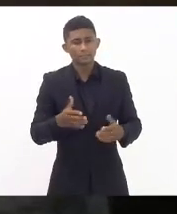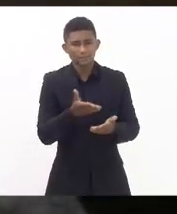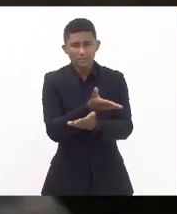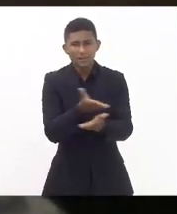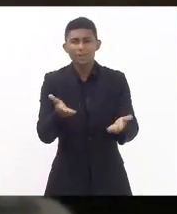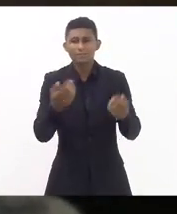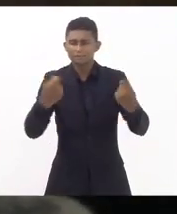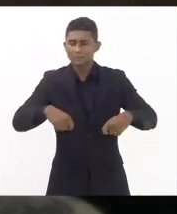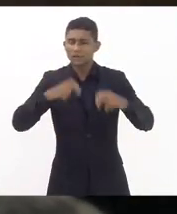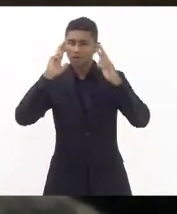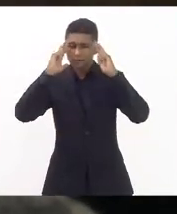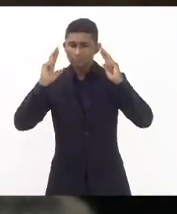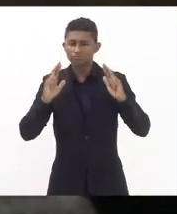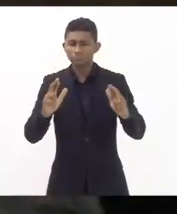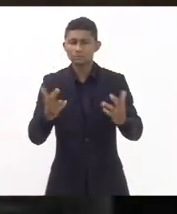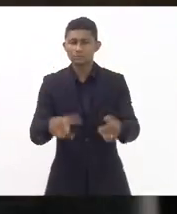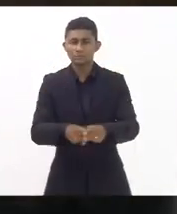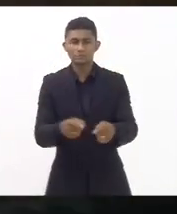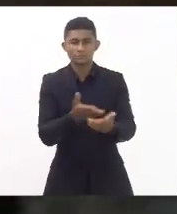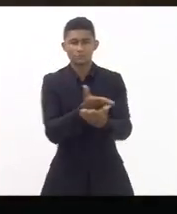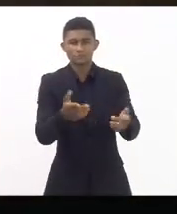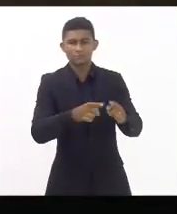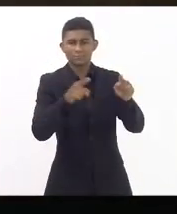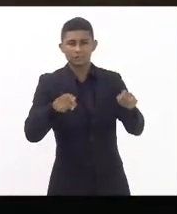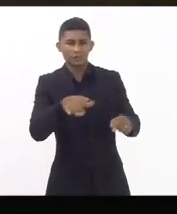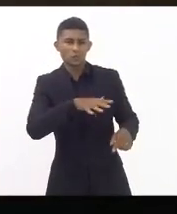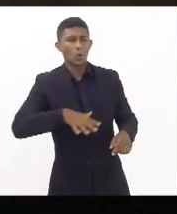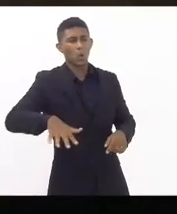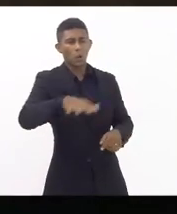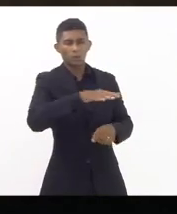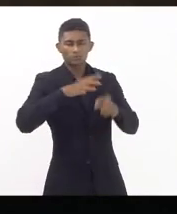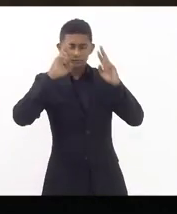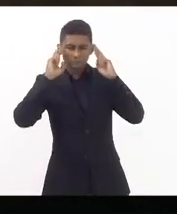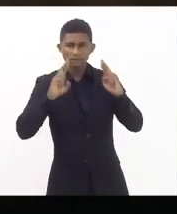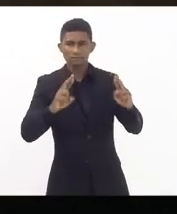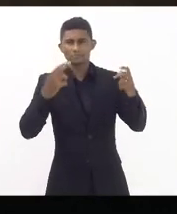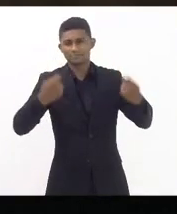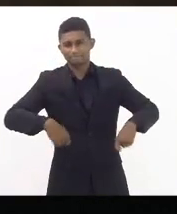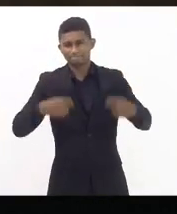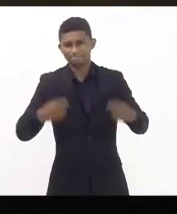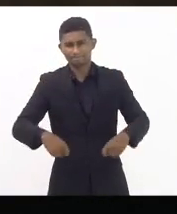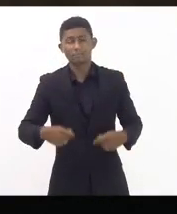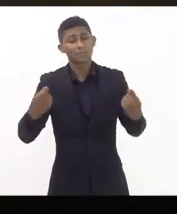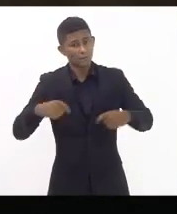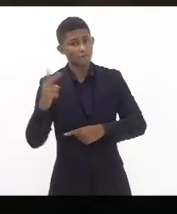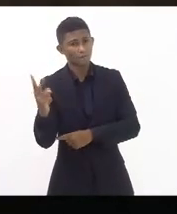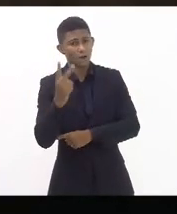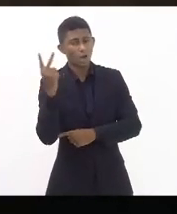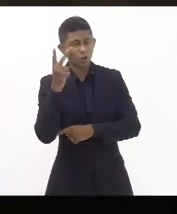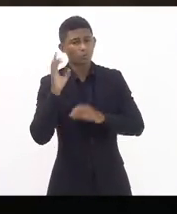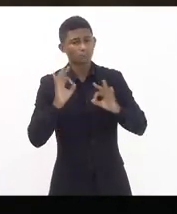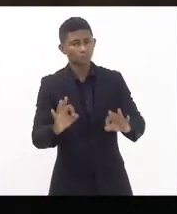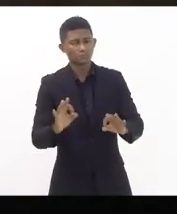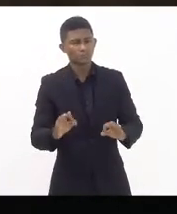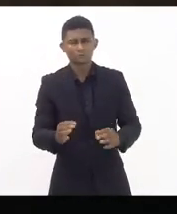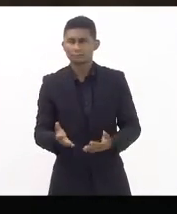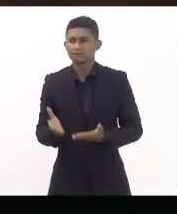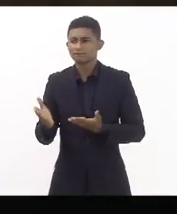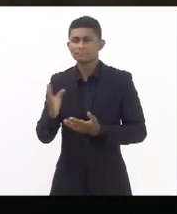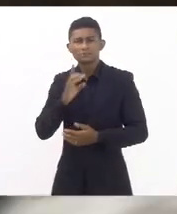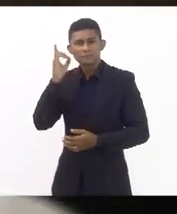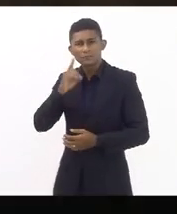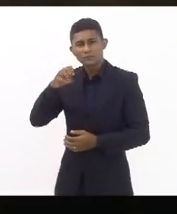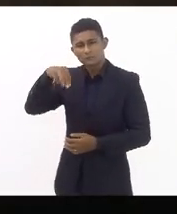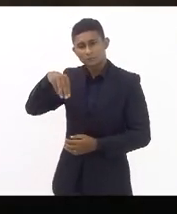respeitada, no servidor mais respeitado, no servidor que precisa ser valorizado. Eu parabenizo a deputada